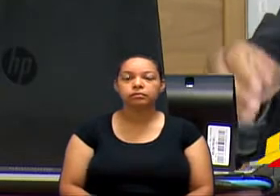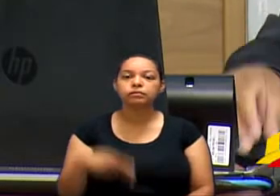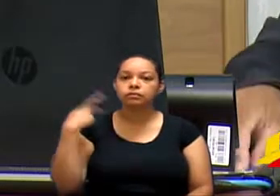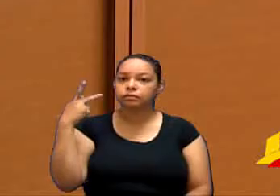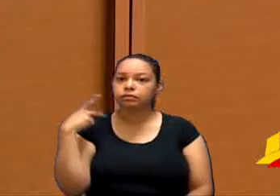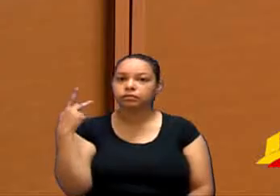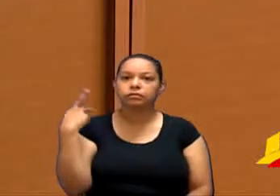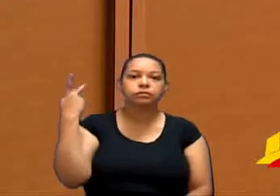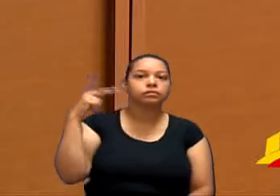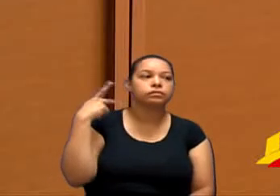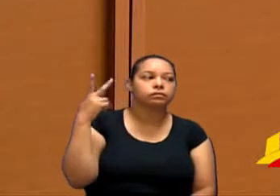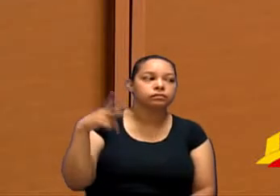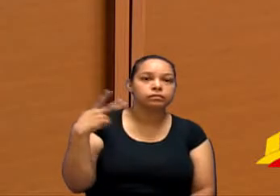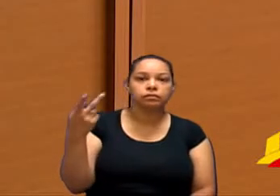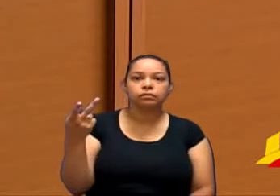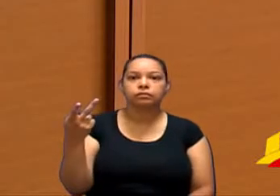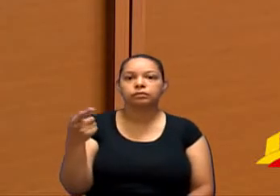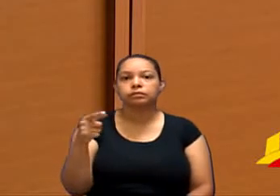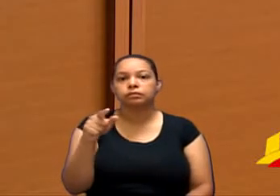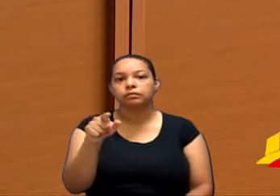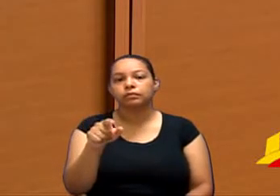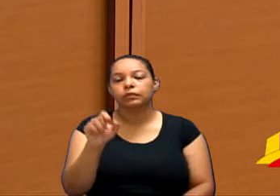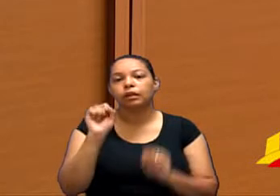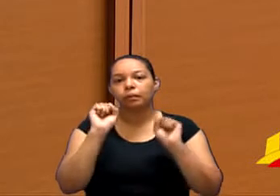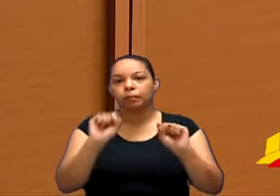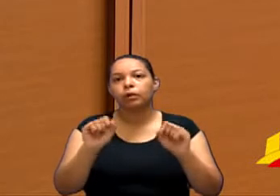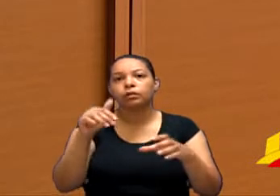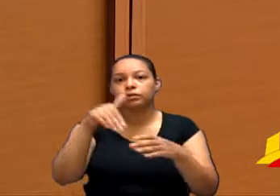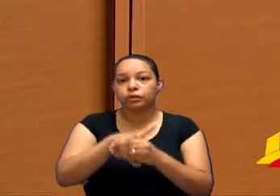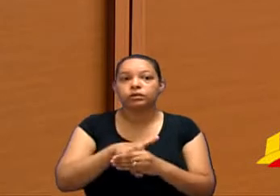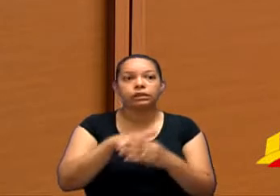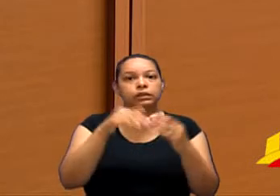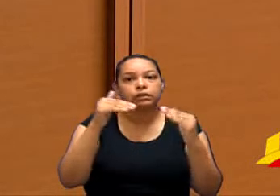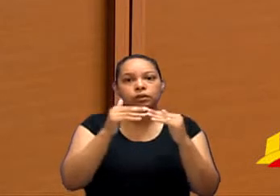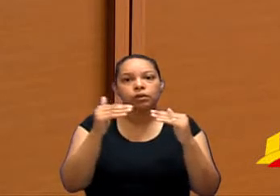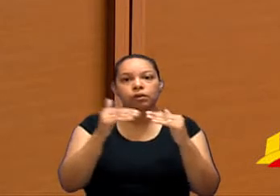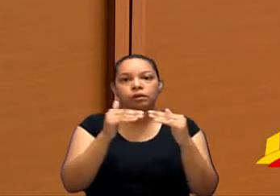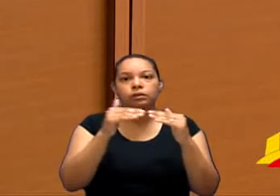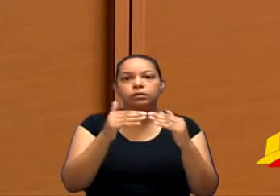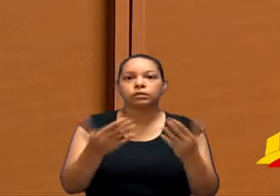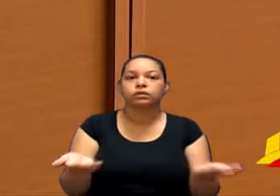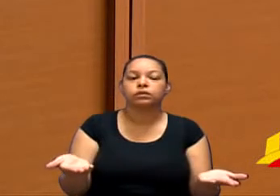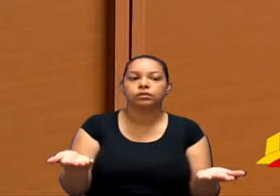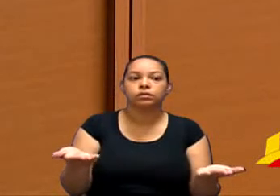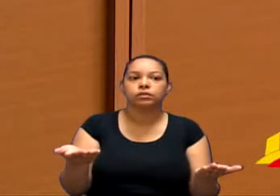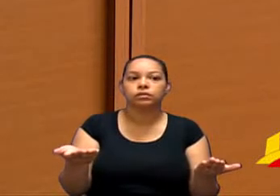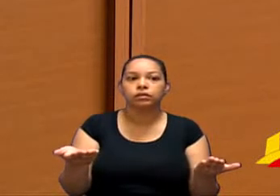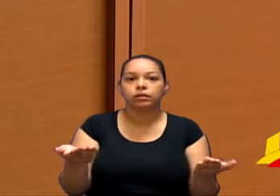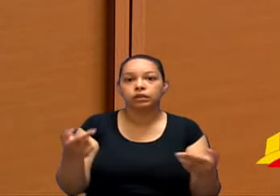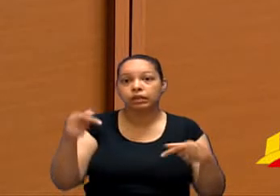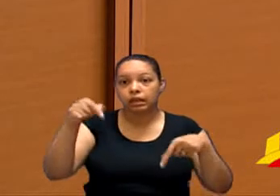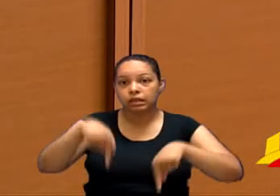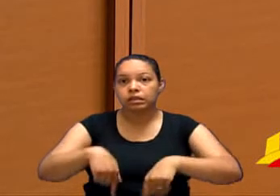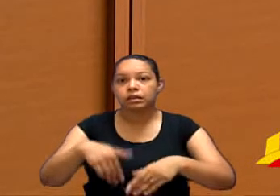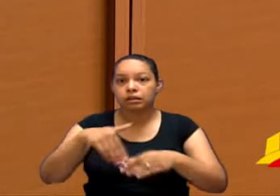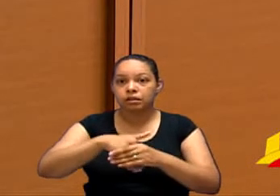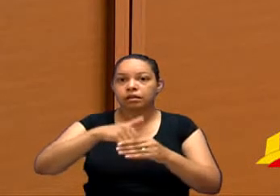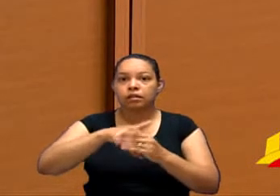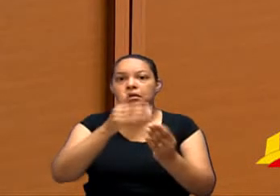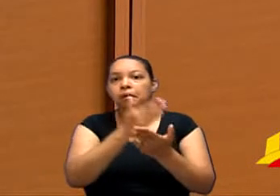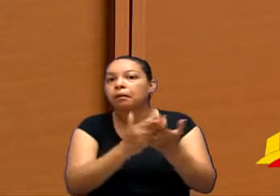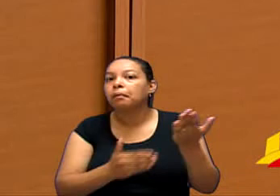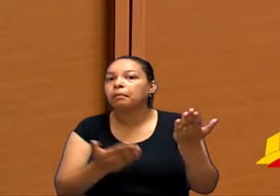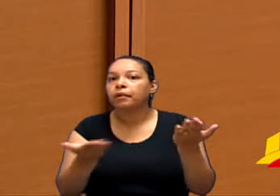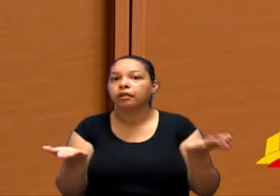que possam voltar sim favorravelmente a esse veto parcial que é de como um acordo